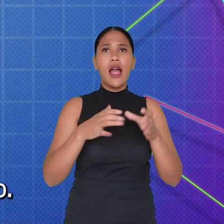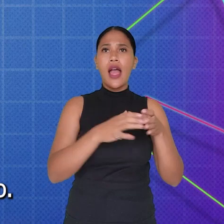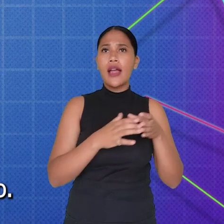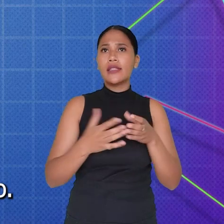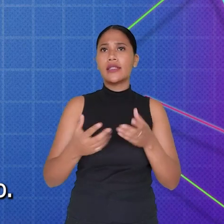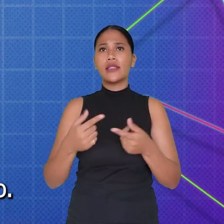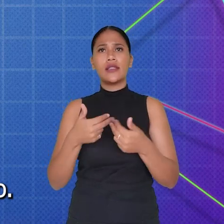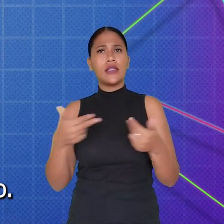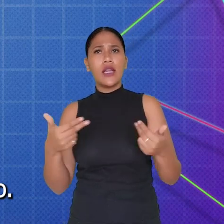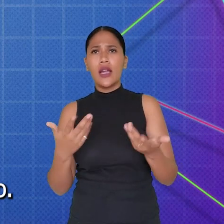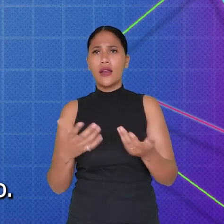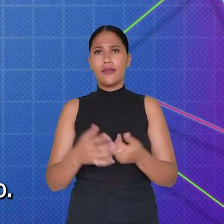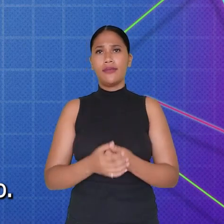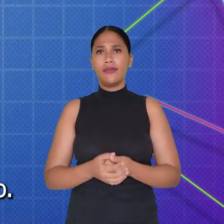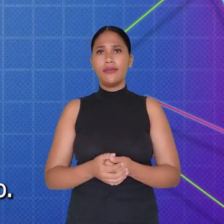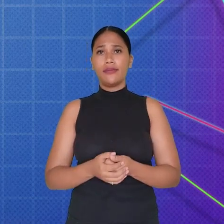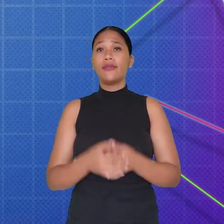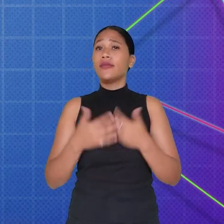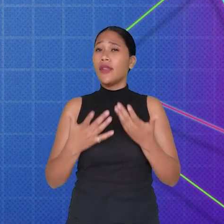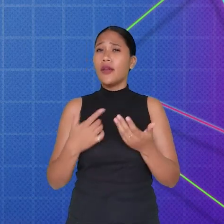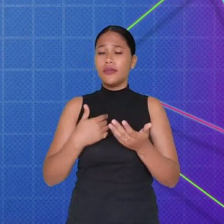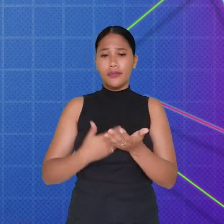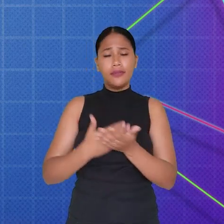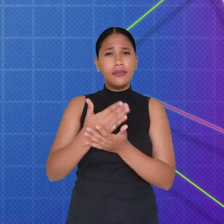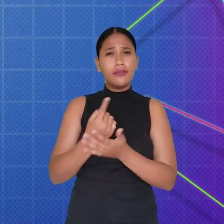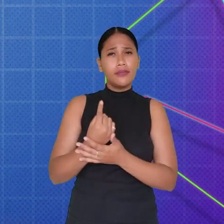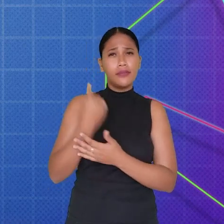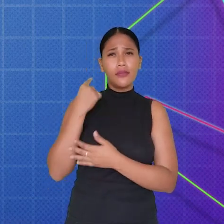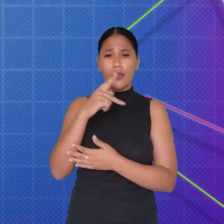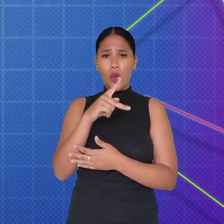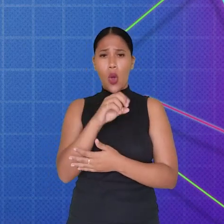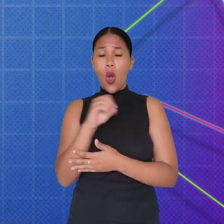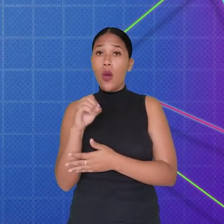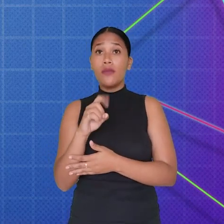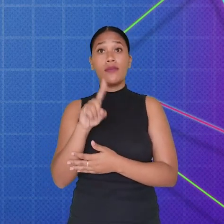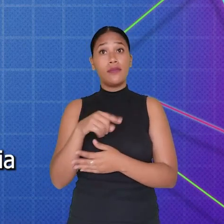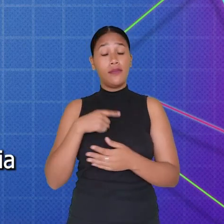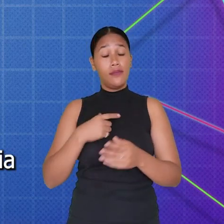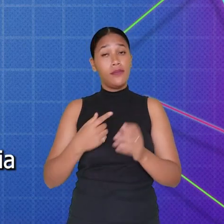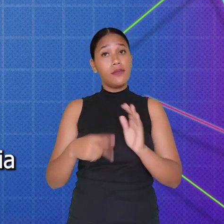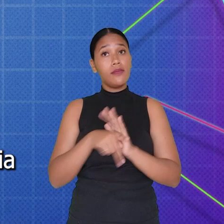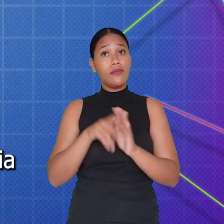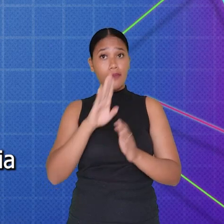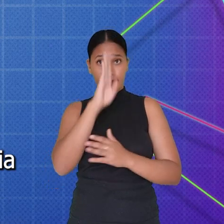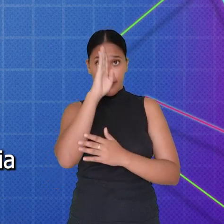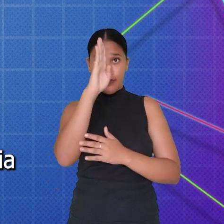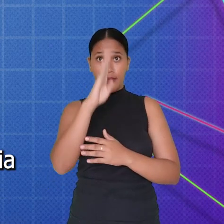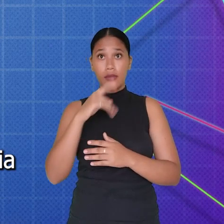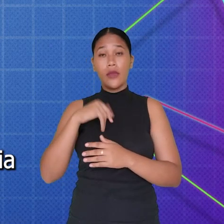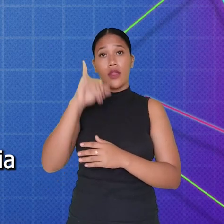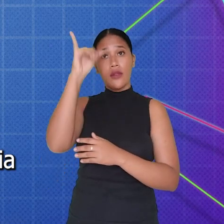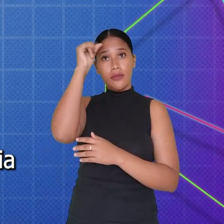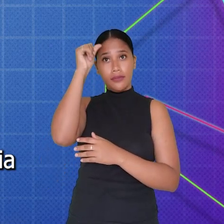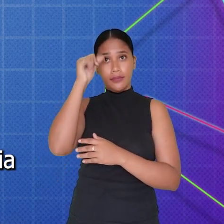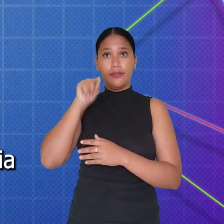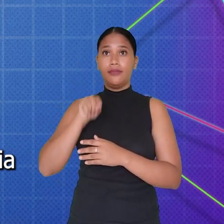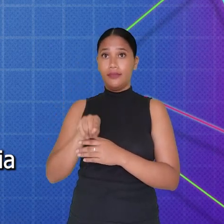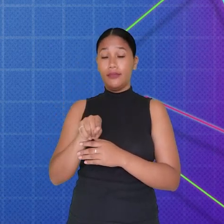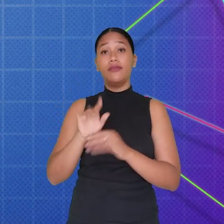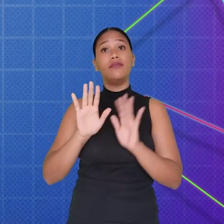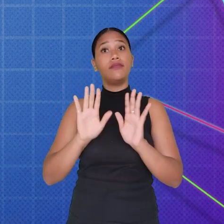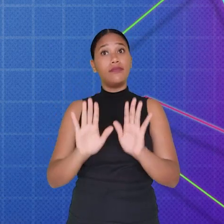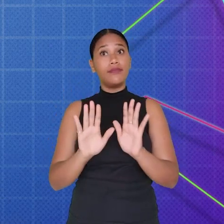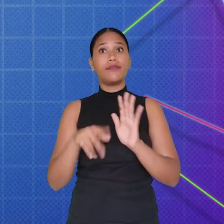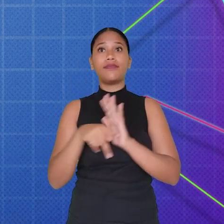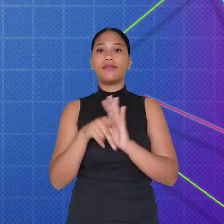classes, herança e polimorfismo. No início, a POO era utilizada principalmente em aplicações de simulação e inteligência artificial.